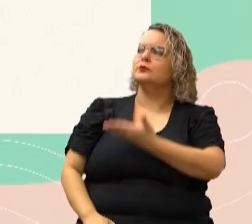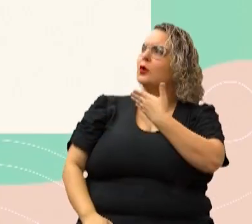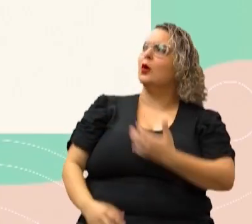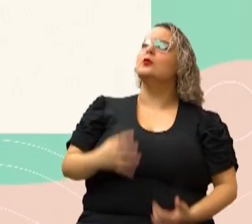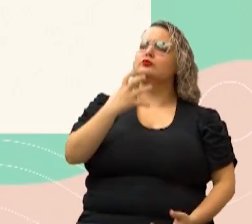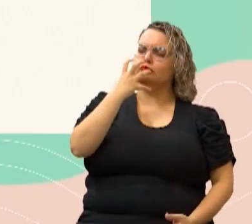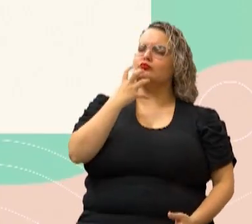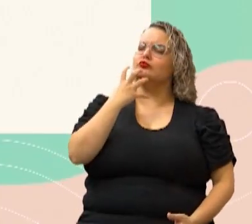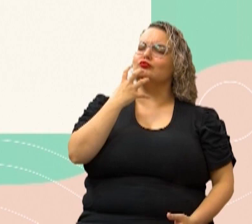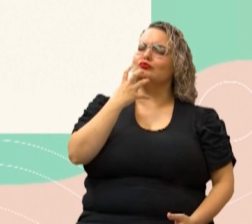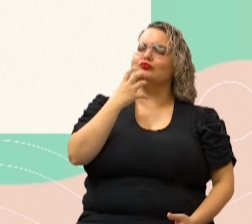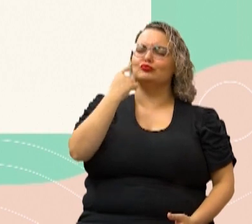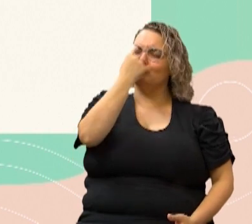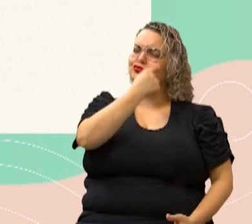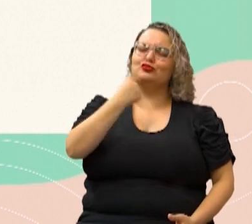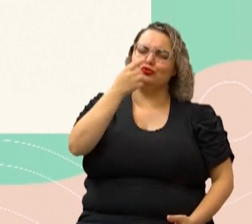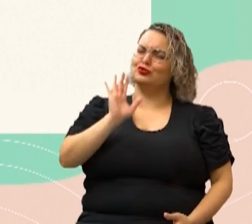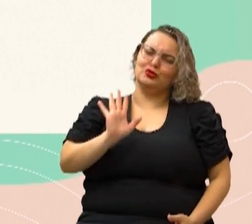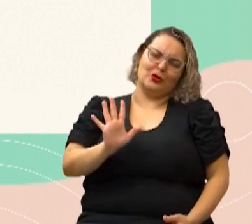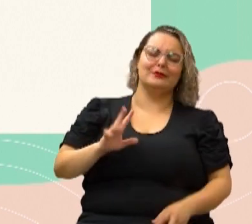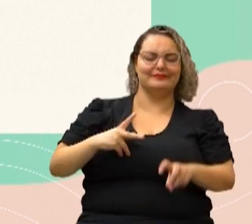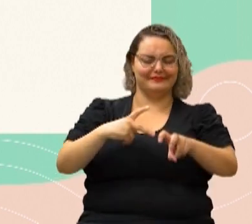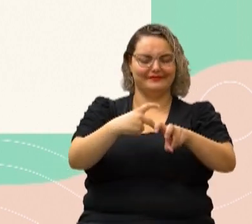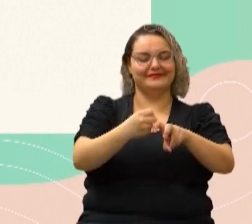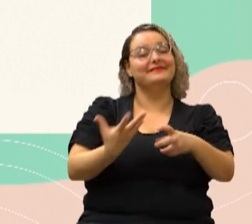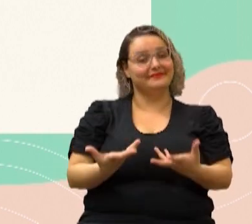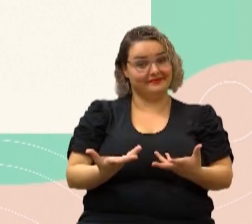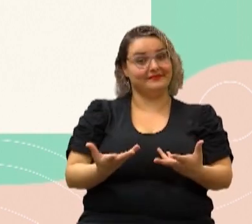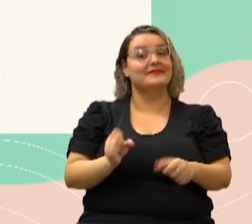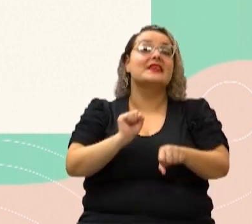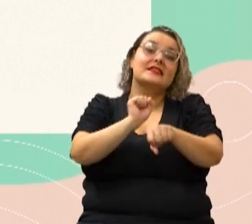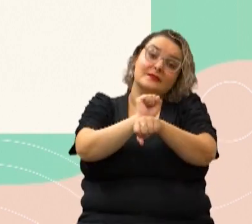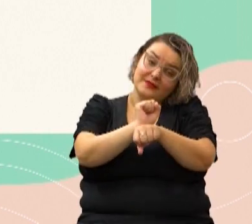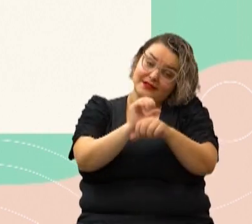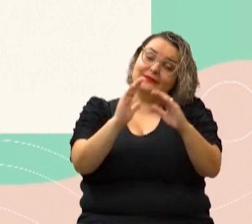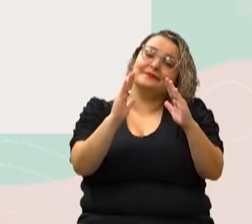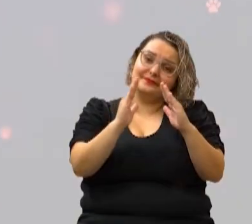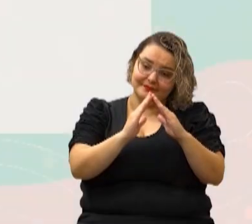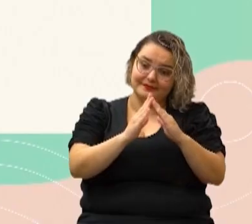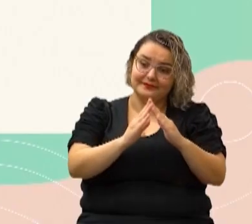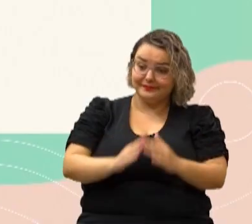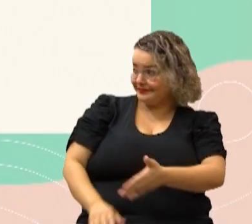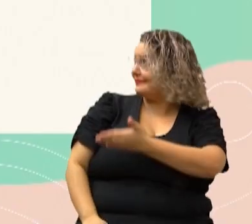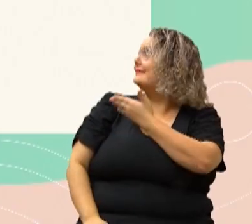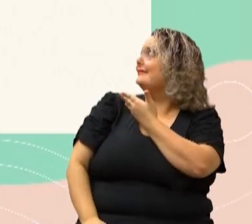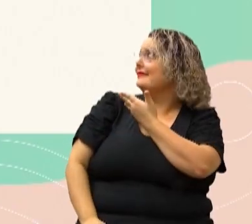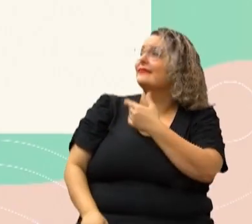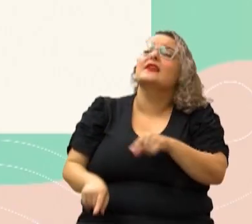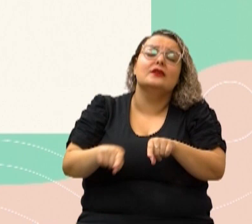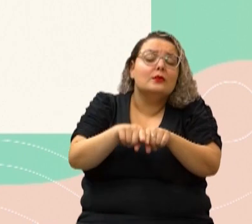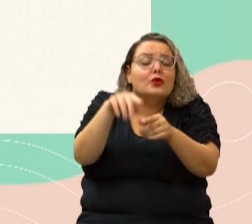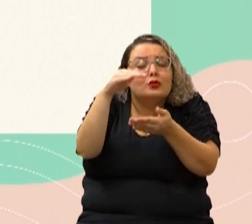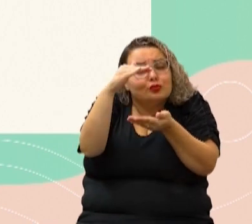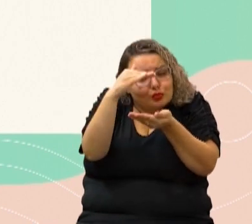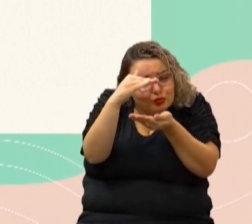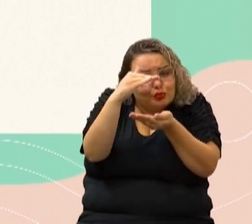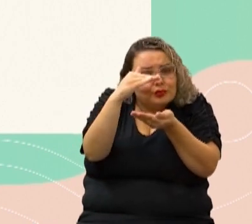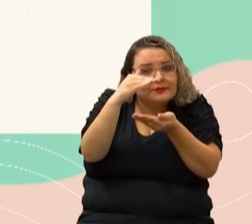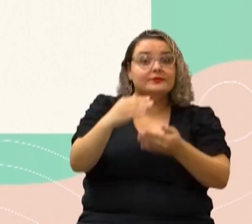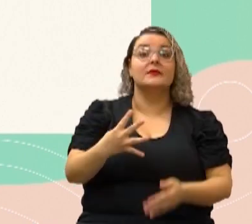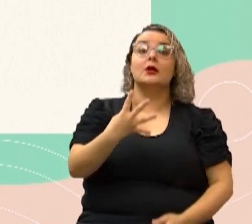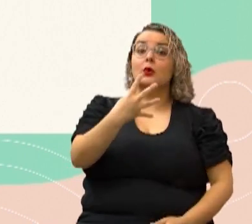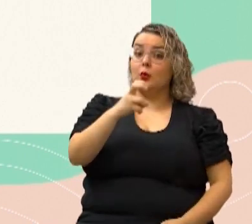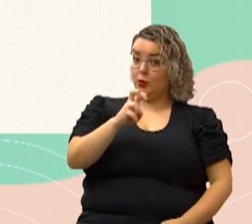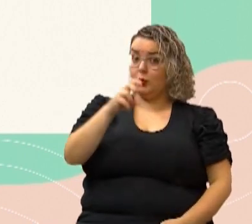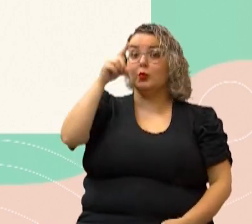cara séria se chama Léo. Ele está vermifugado e ainda aguarda um lar. O Rico também é um filhotinho, ele